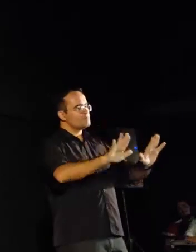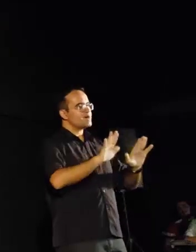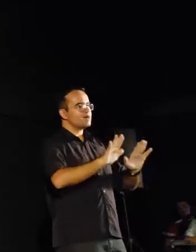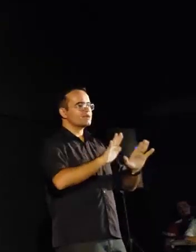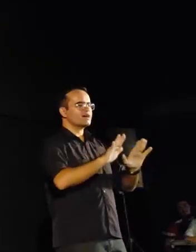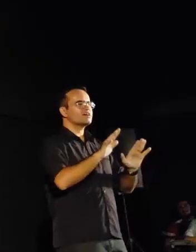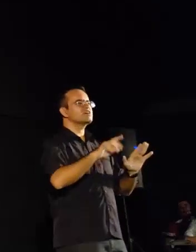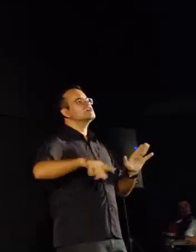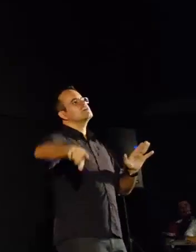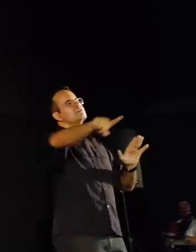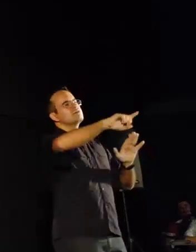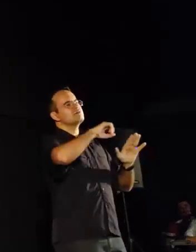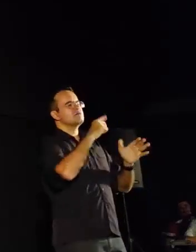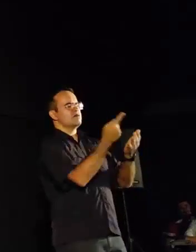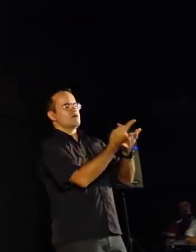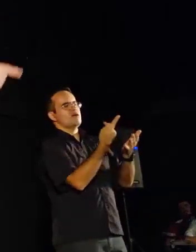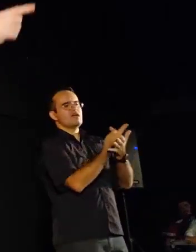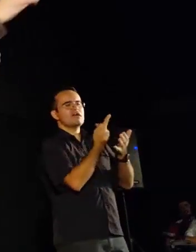estão completamente errados.